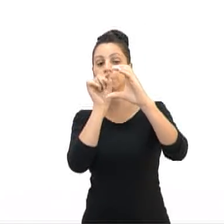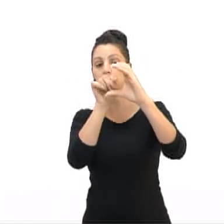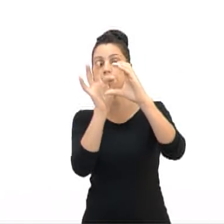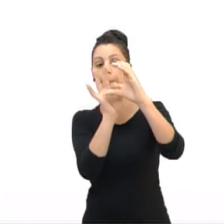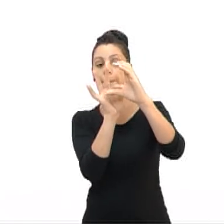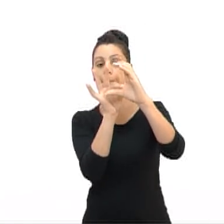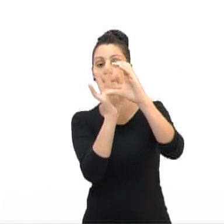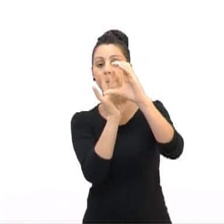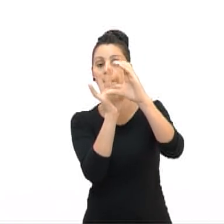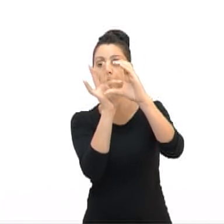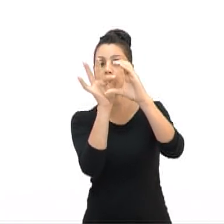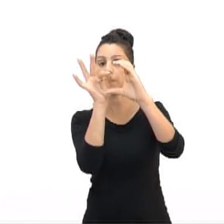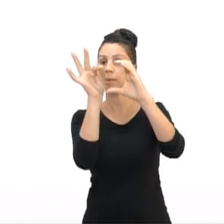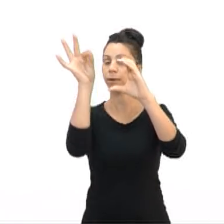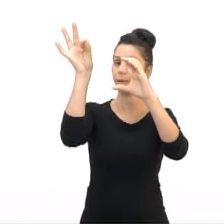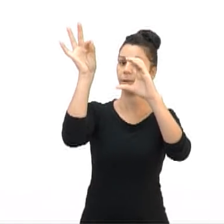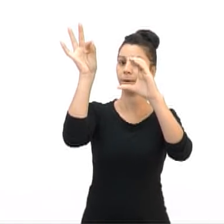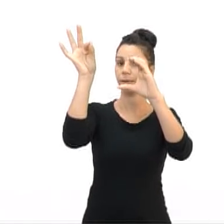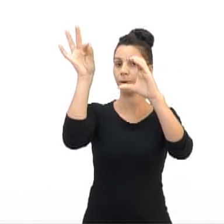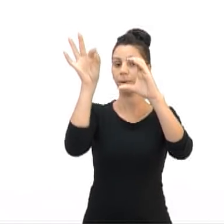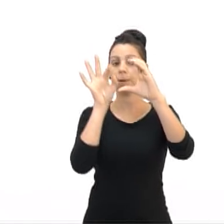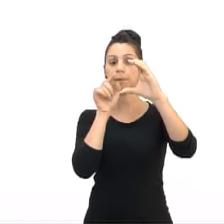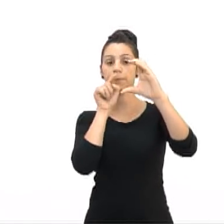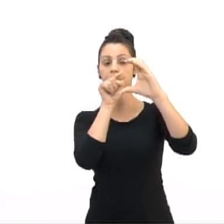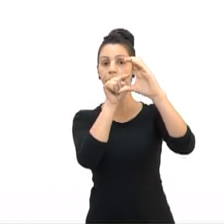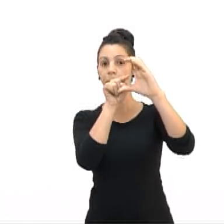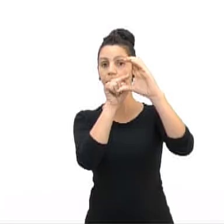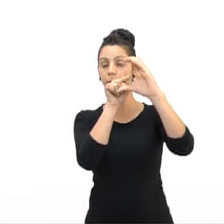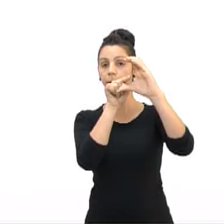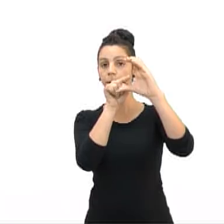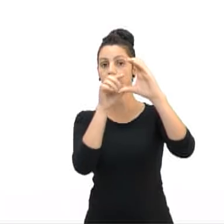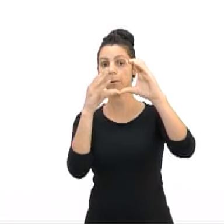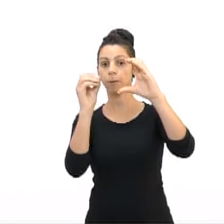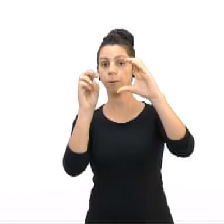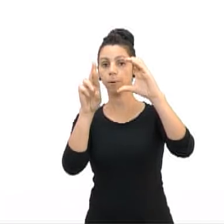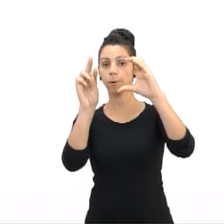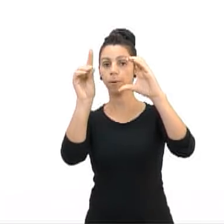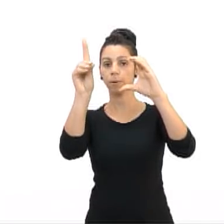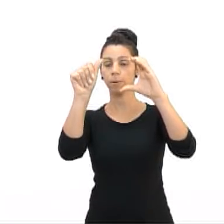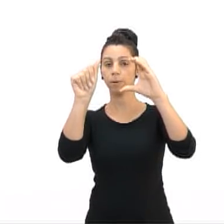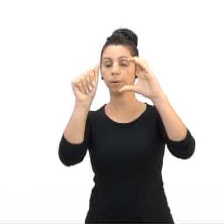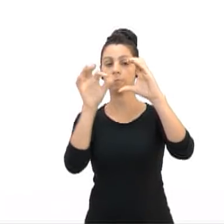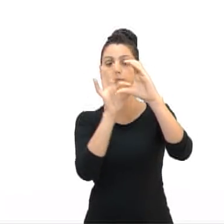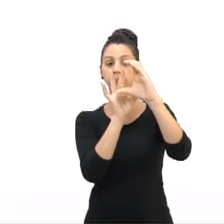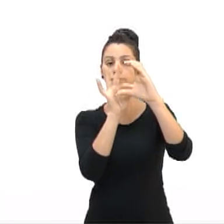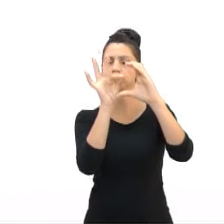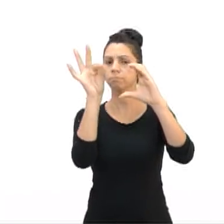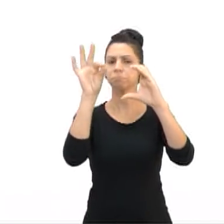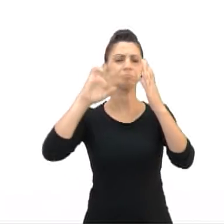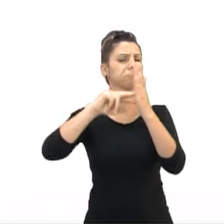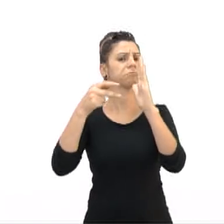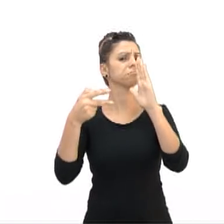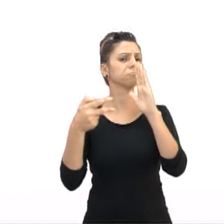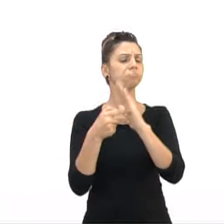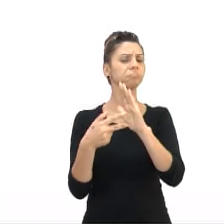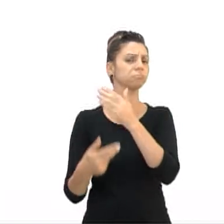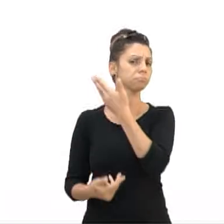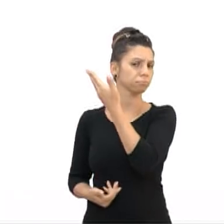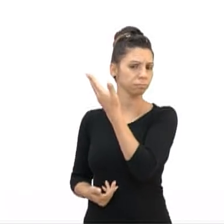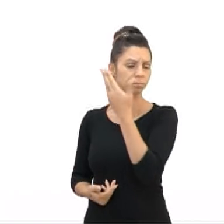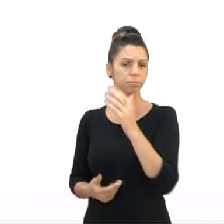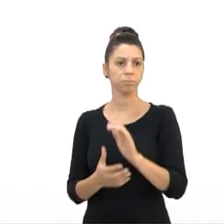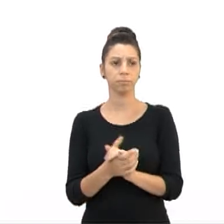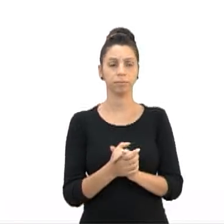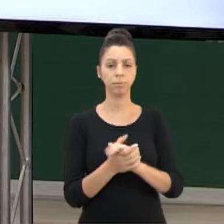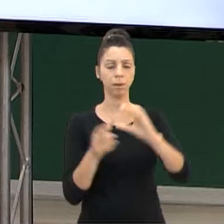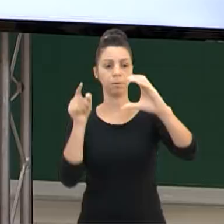circunferência, cruza o ponto médio da corda determinada pela secante. Veja, o que é isso, professor? Perceba, eu tenho a